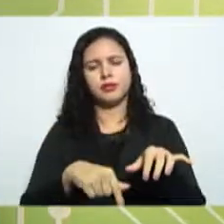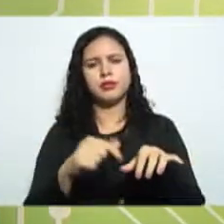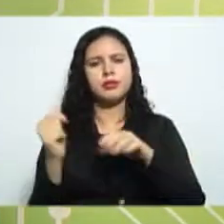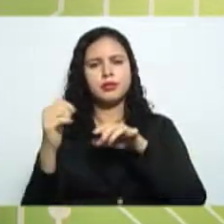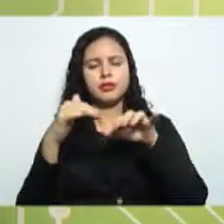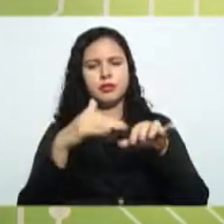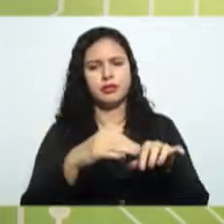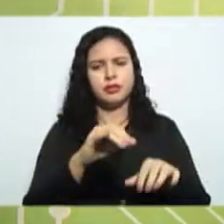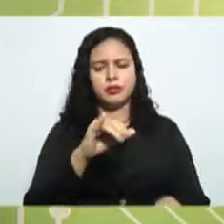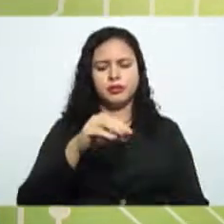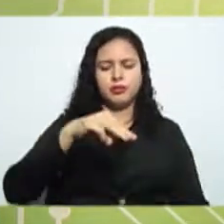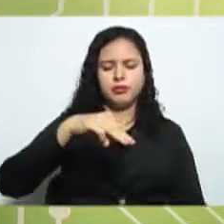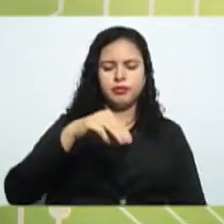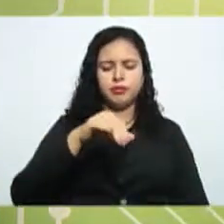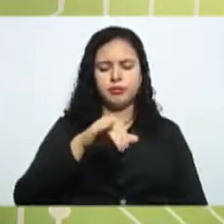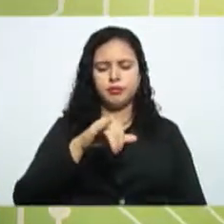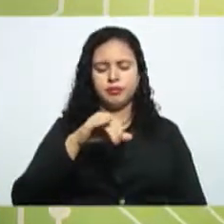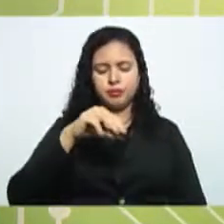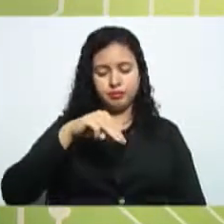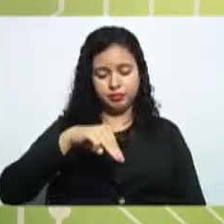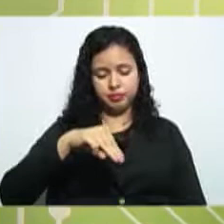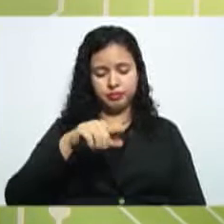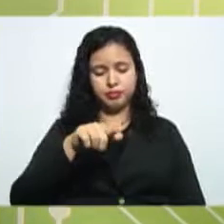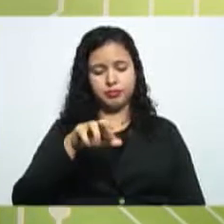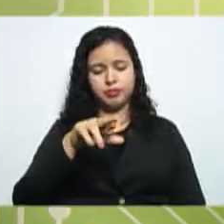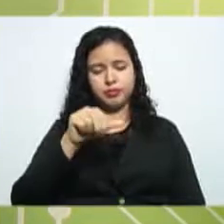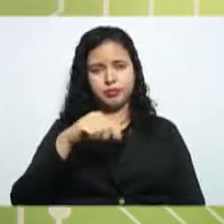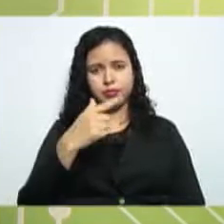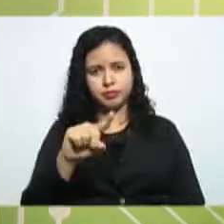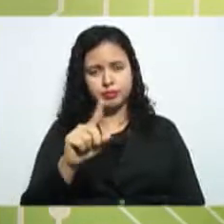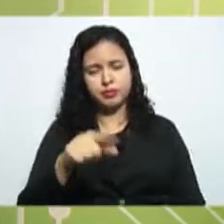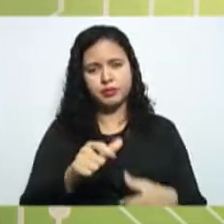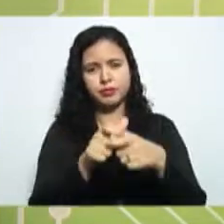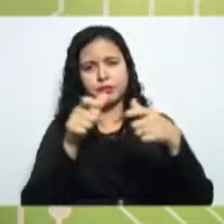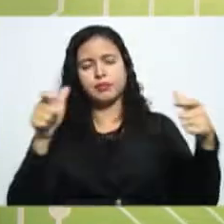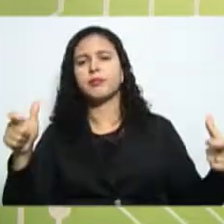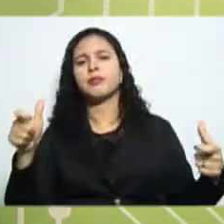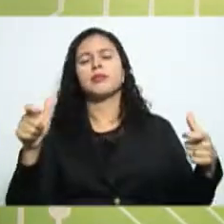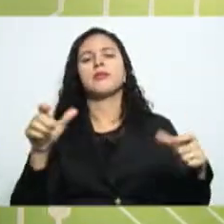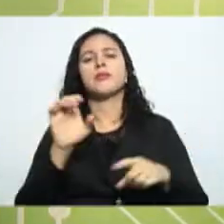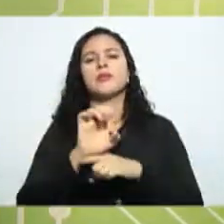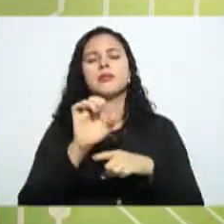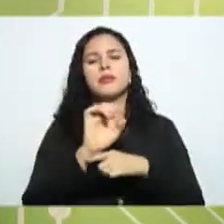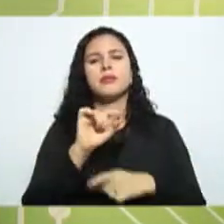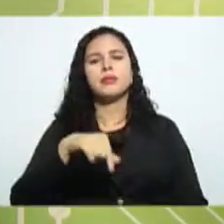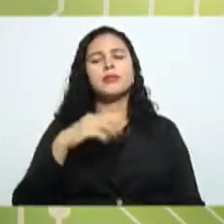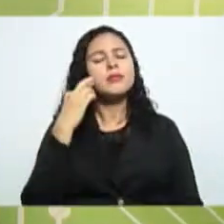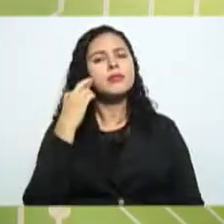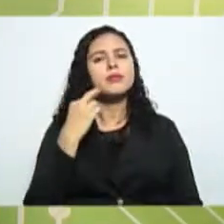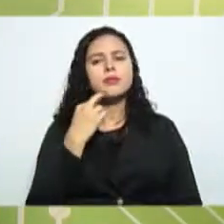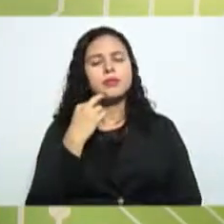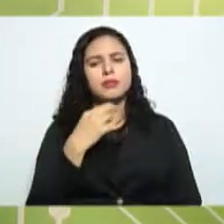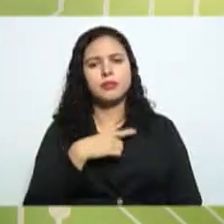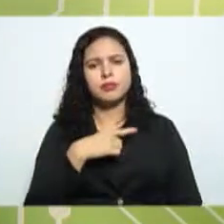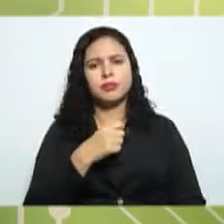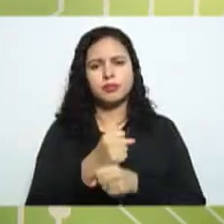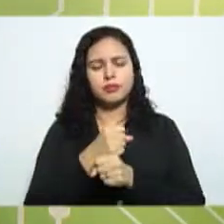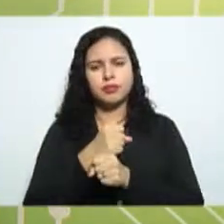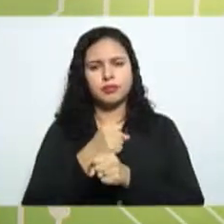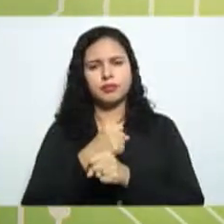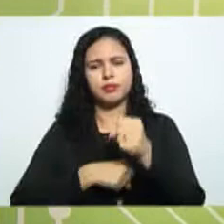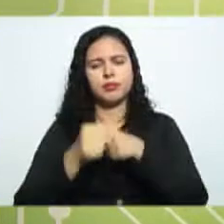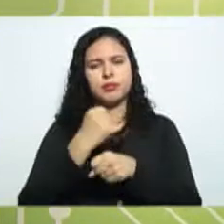está muito ligada ao crescimento econômico. O estado de Rondônia, por estar num movimento de crescimento constante nos últimos 20